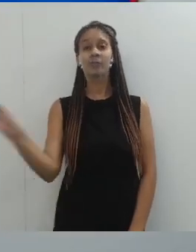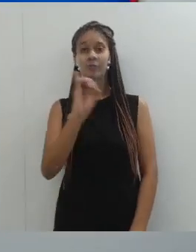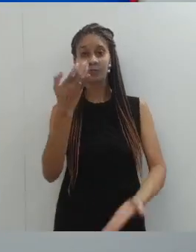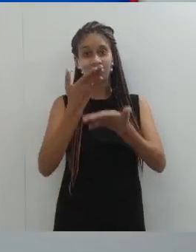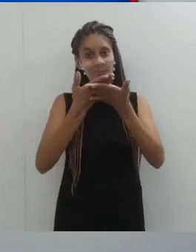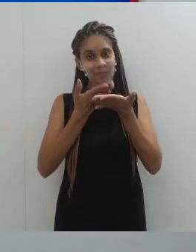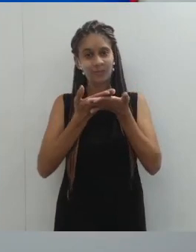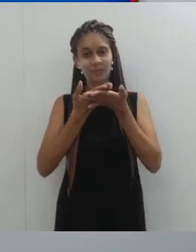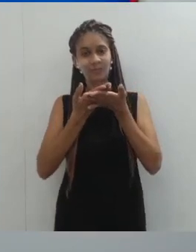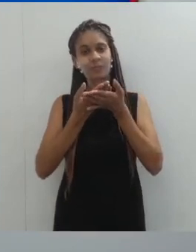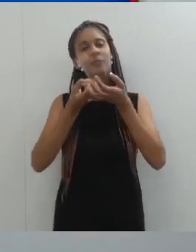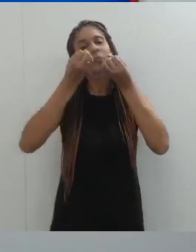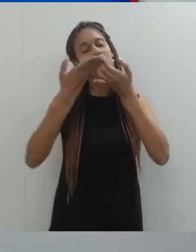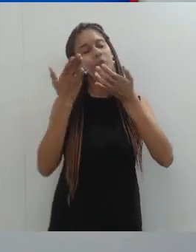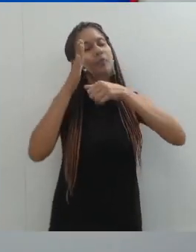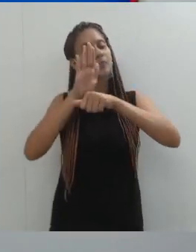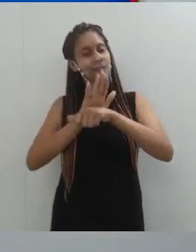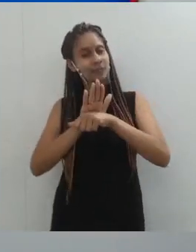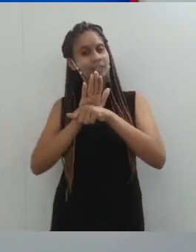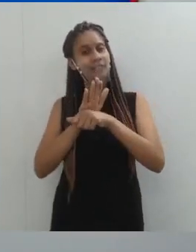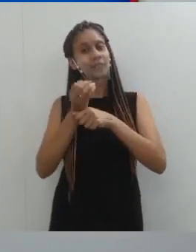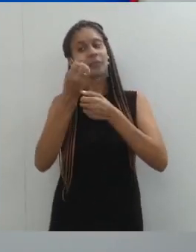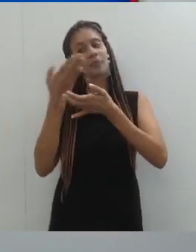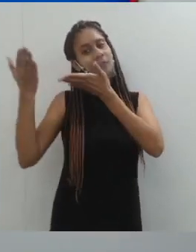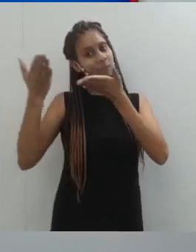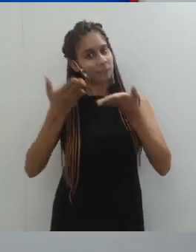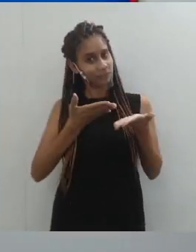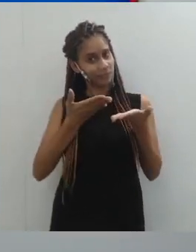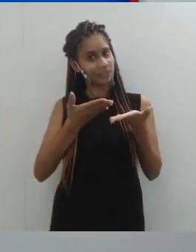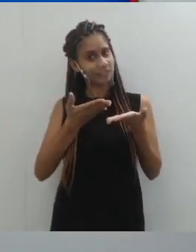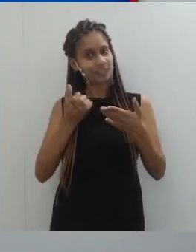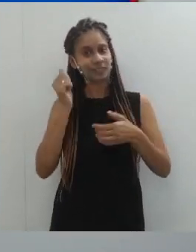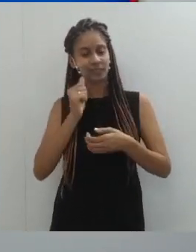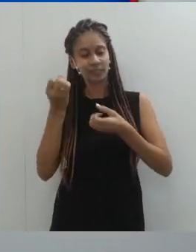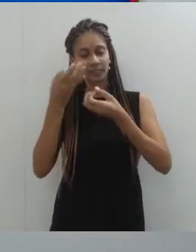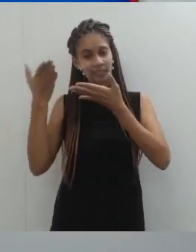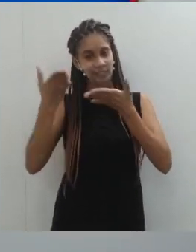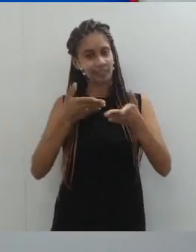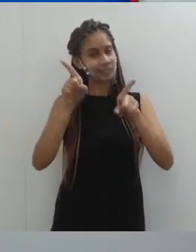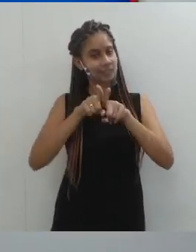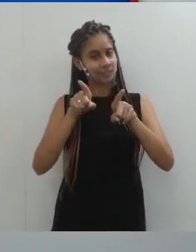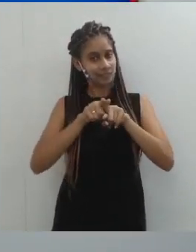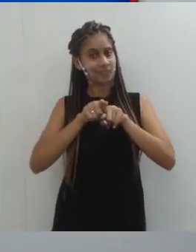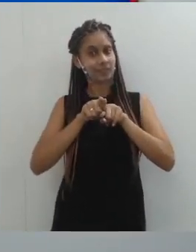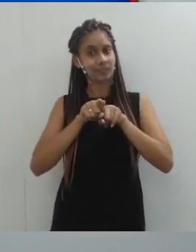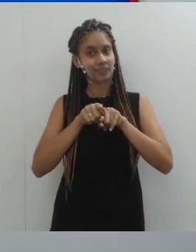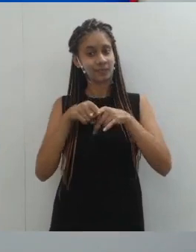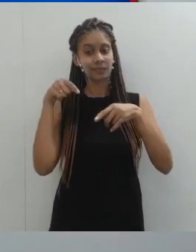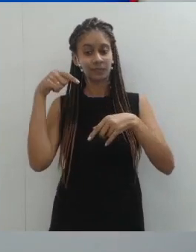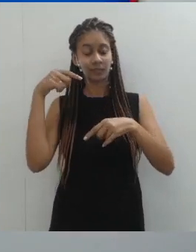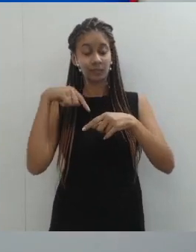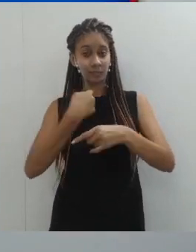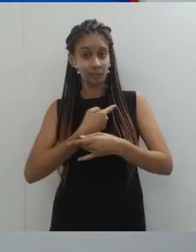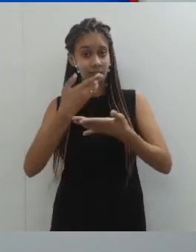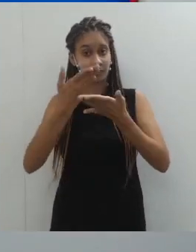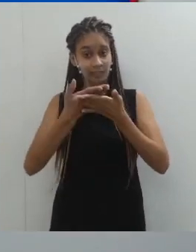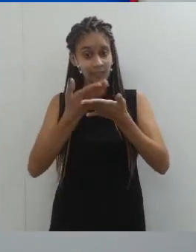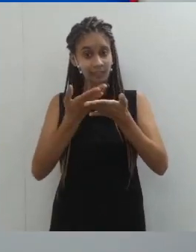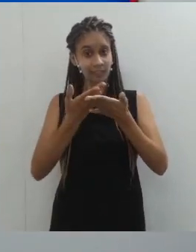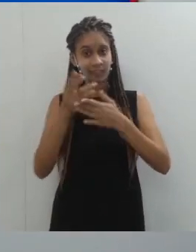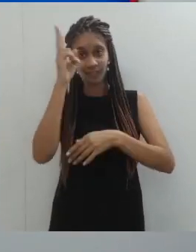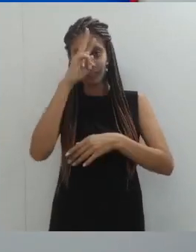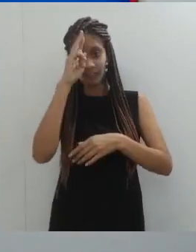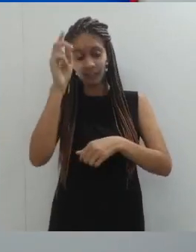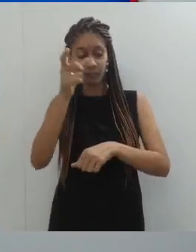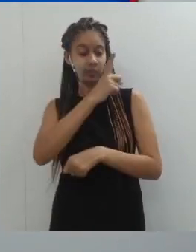Fala fera! Muito boa tarde, seja muito bem-vinda e muito bem-vindo à nossa aula de História para o primeiro ano do